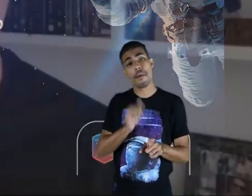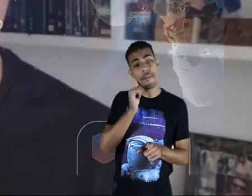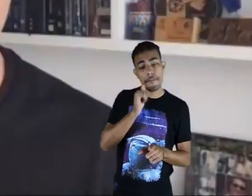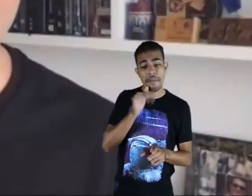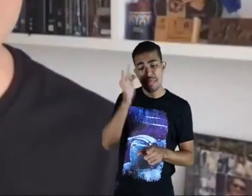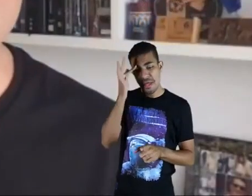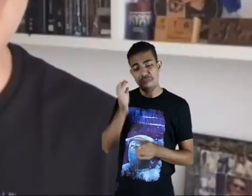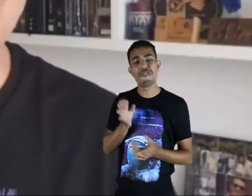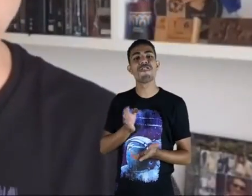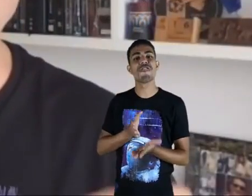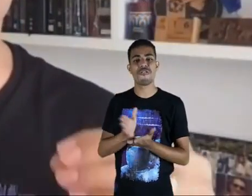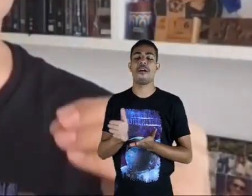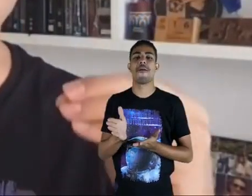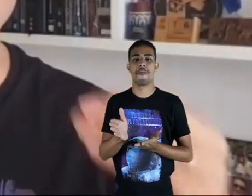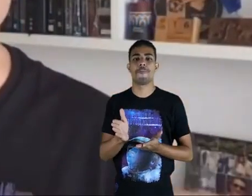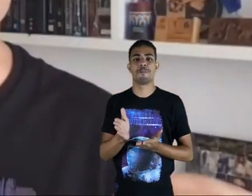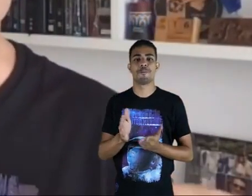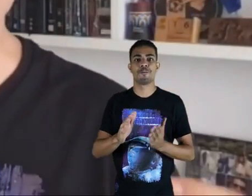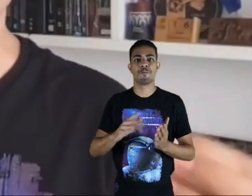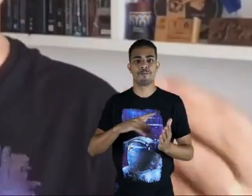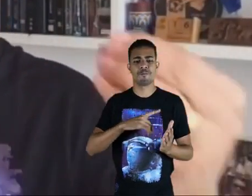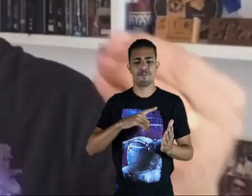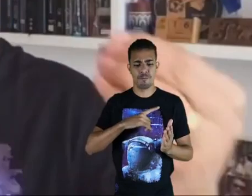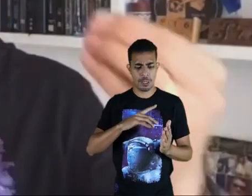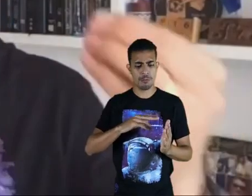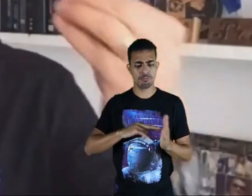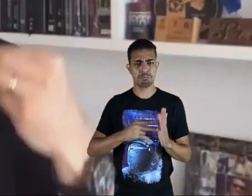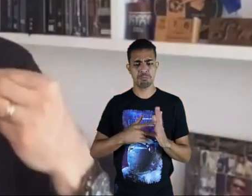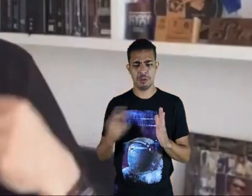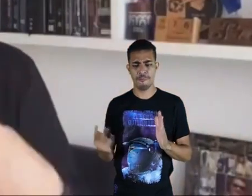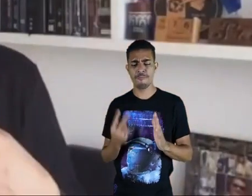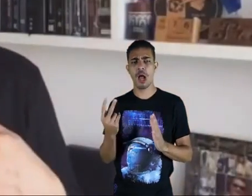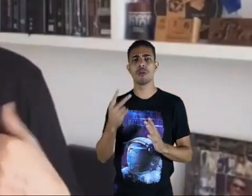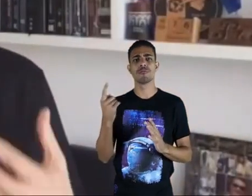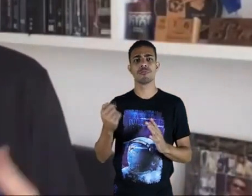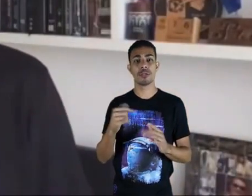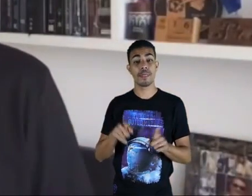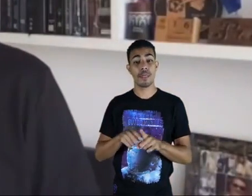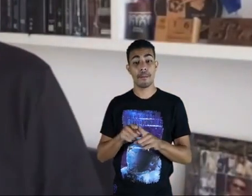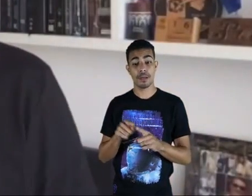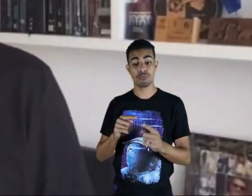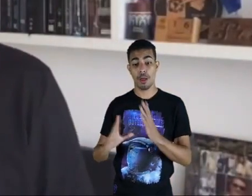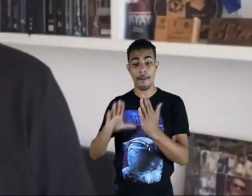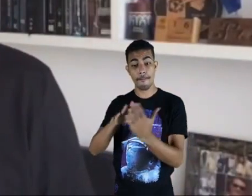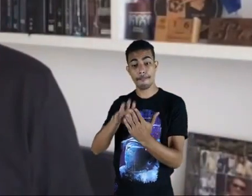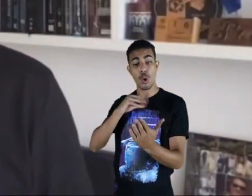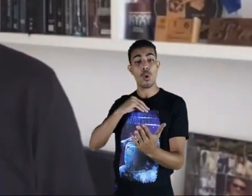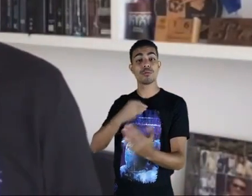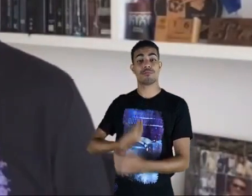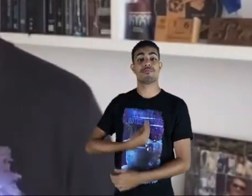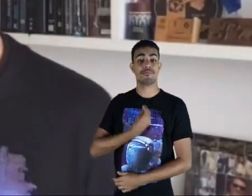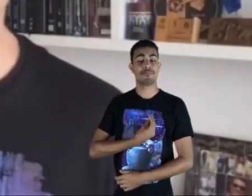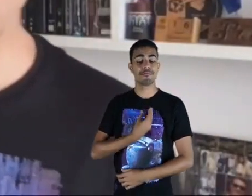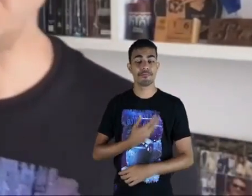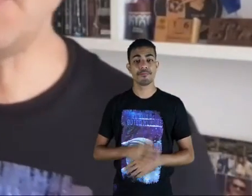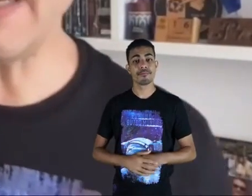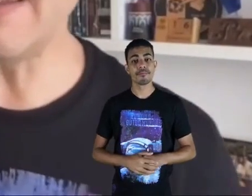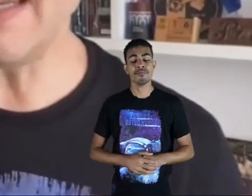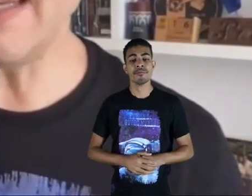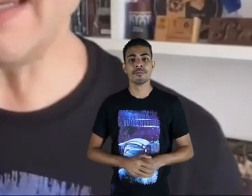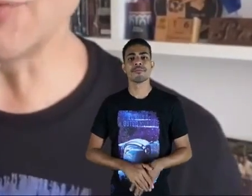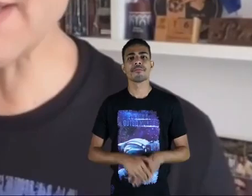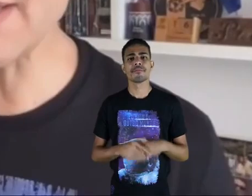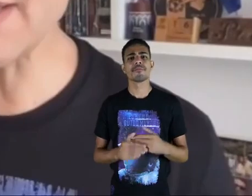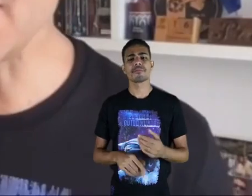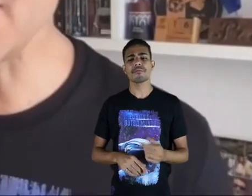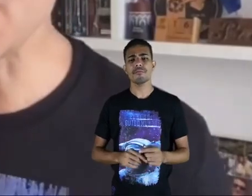de fé, que significaram muito e que servem para nós, para você e para mim, de exemplos. A gente pode